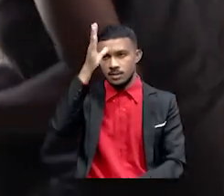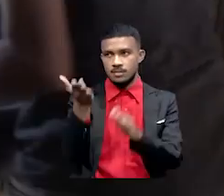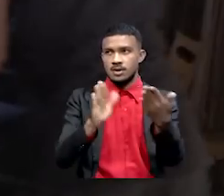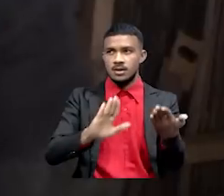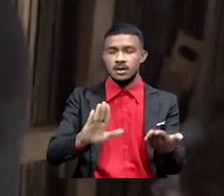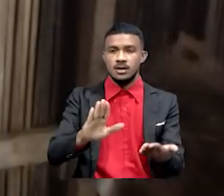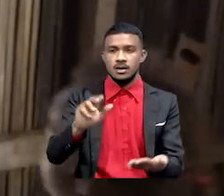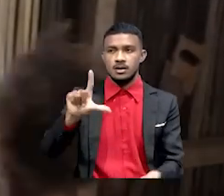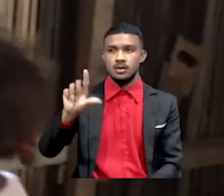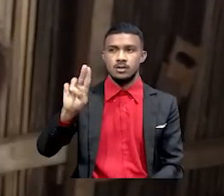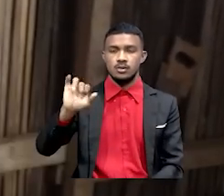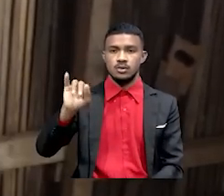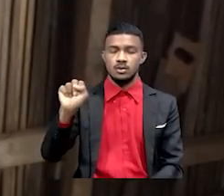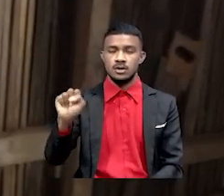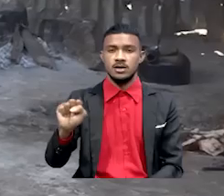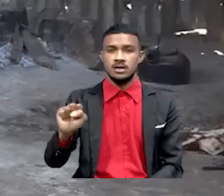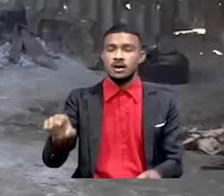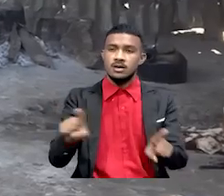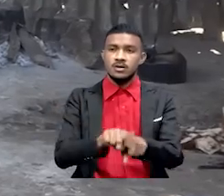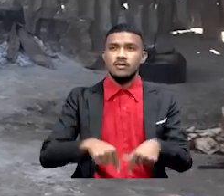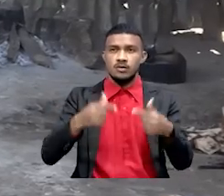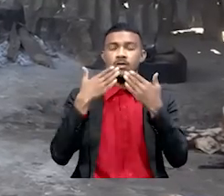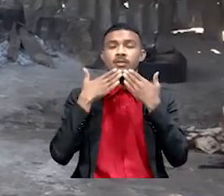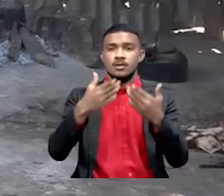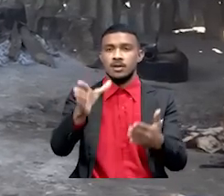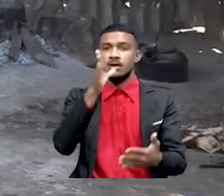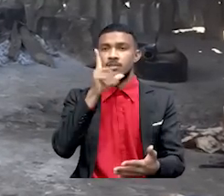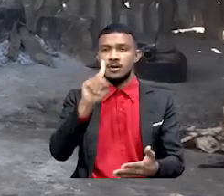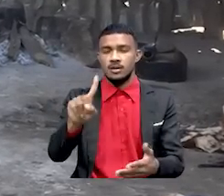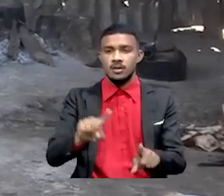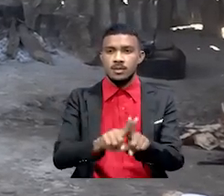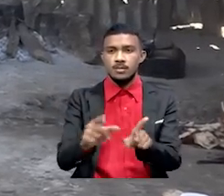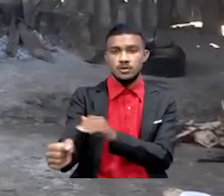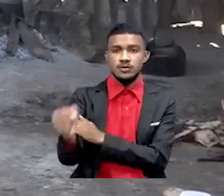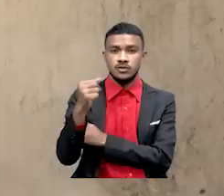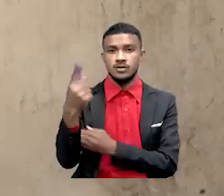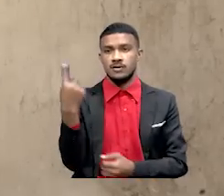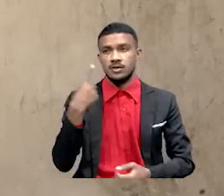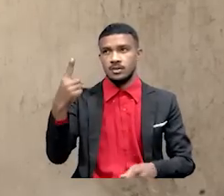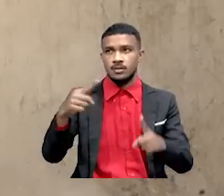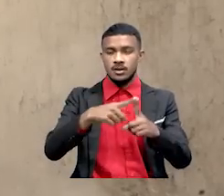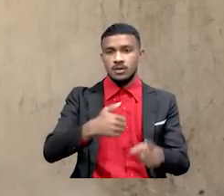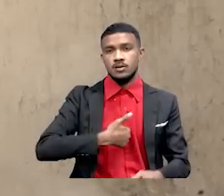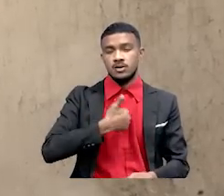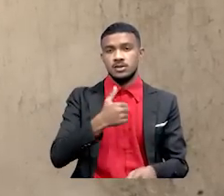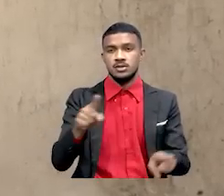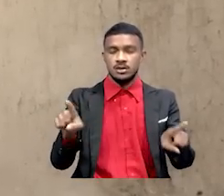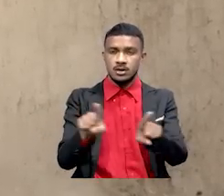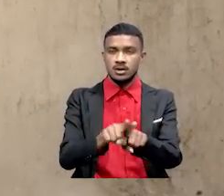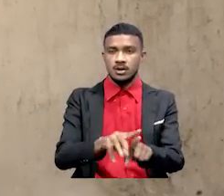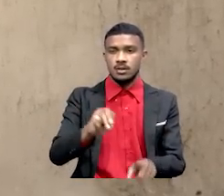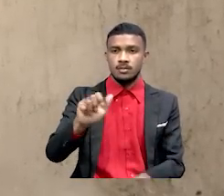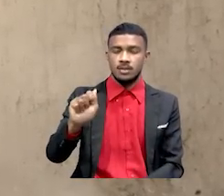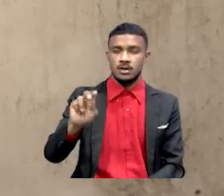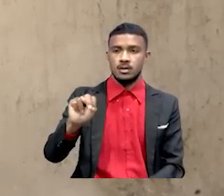roniinan tamba mais que falo vai ver esforço na fati banyo ansira. Manuela mos la koi husik ni